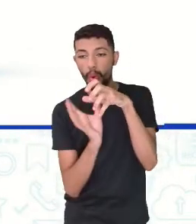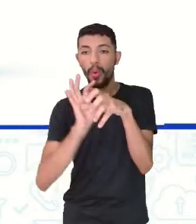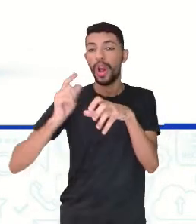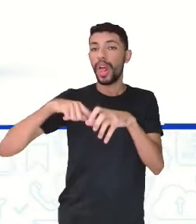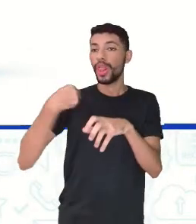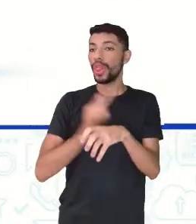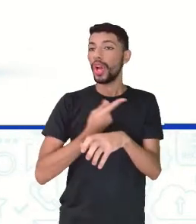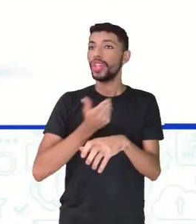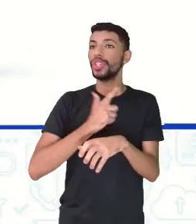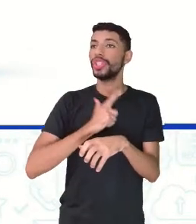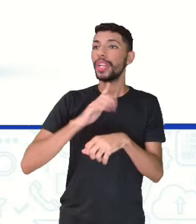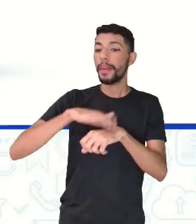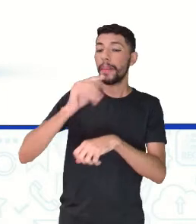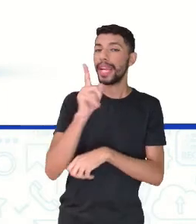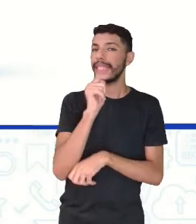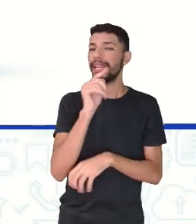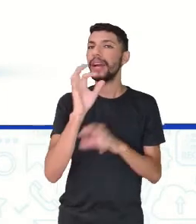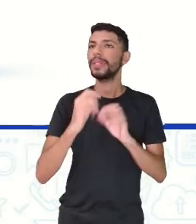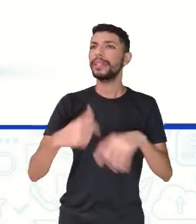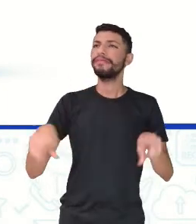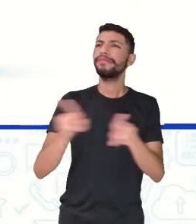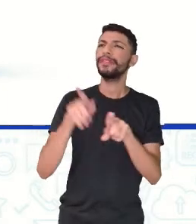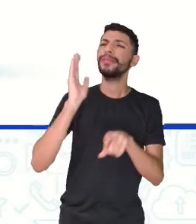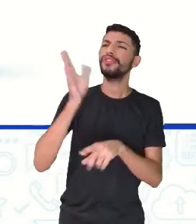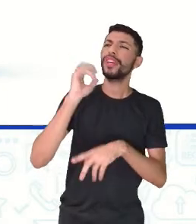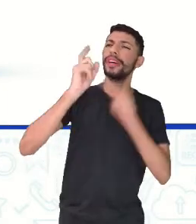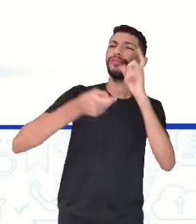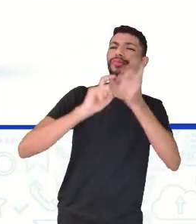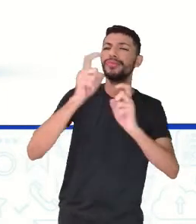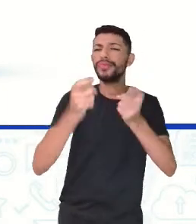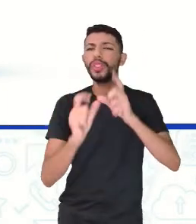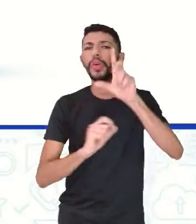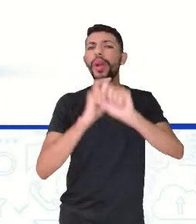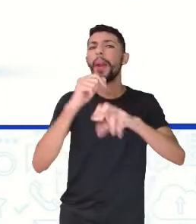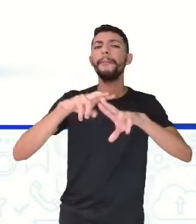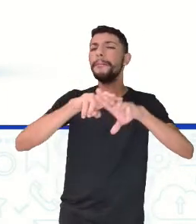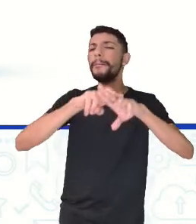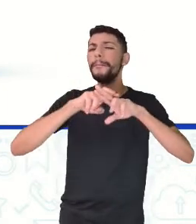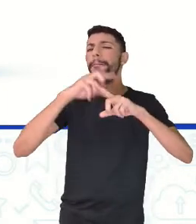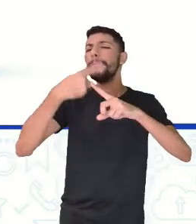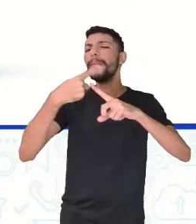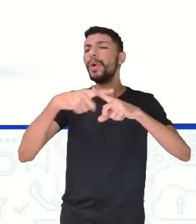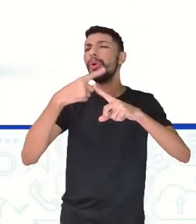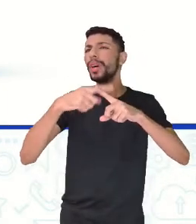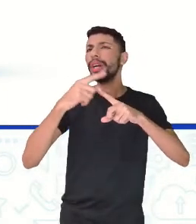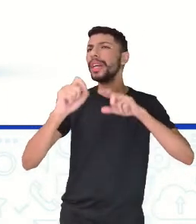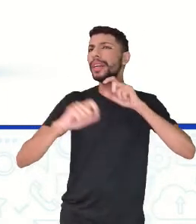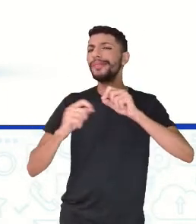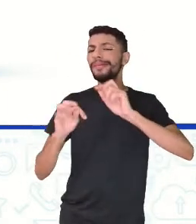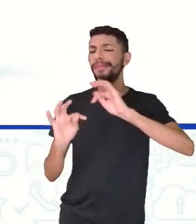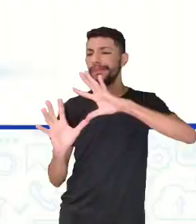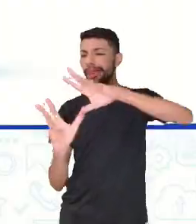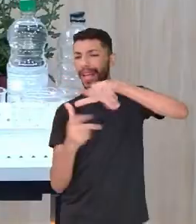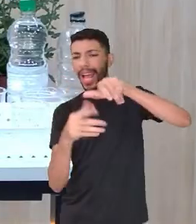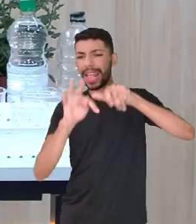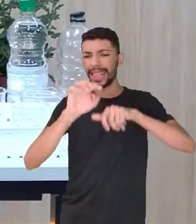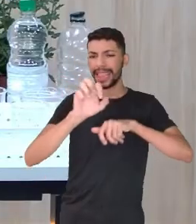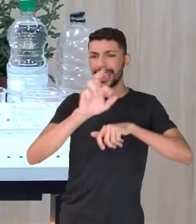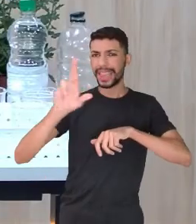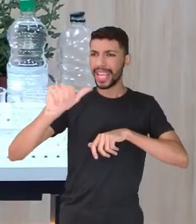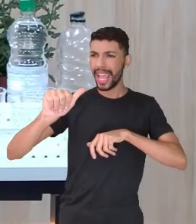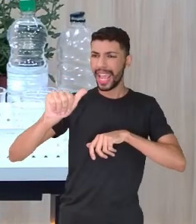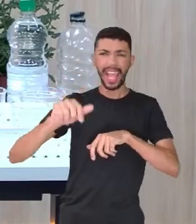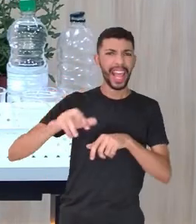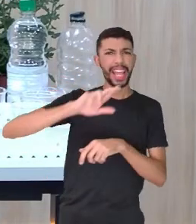água. Até, né, já se discutiu bastante por que planeta Terra e não planeta água, já que na superfície tem mais